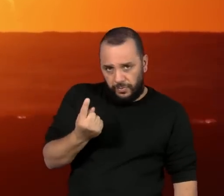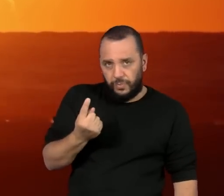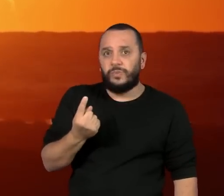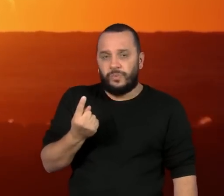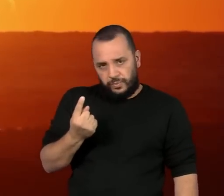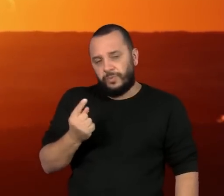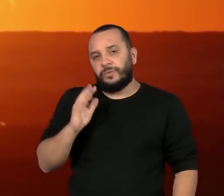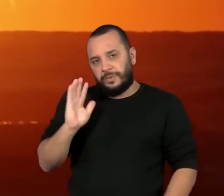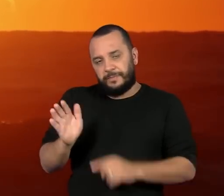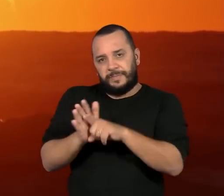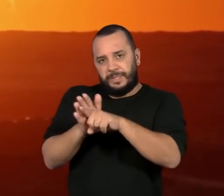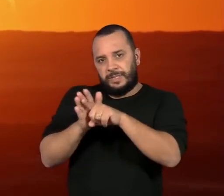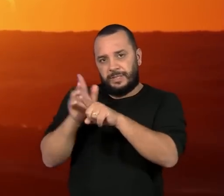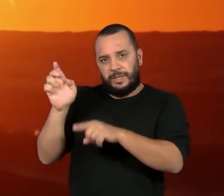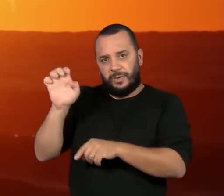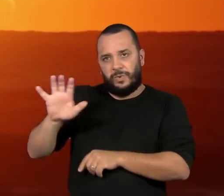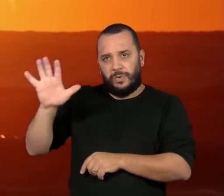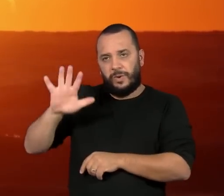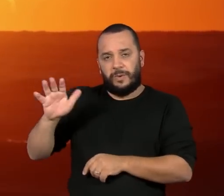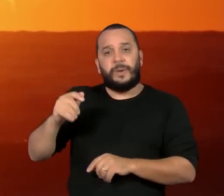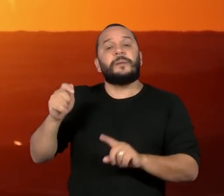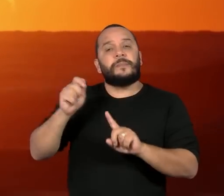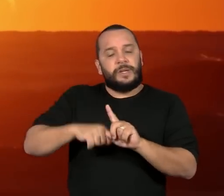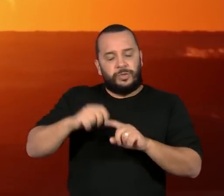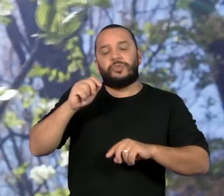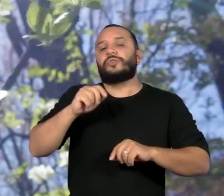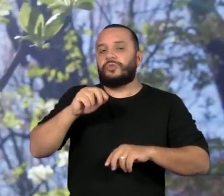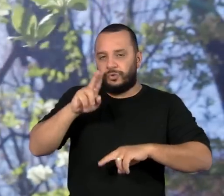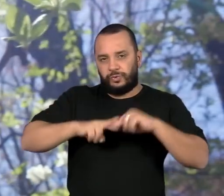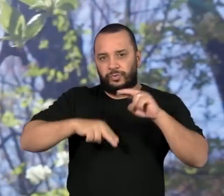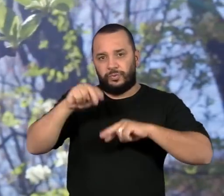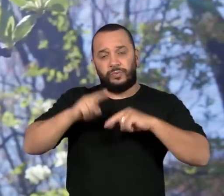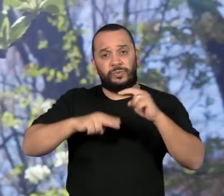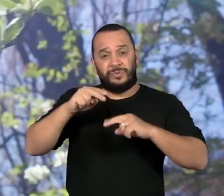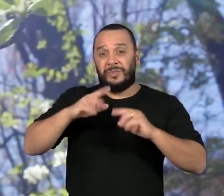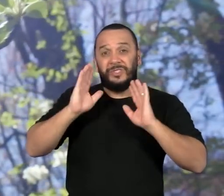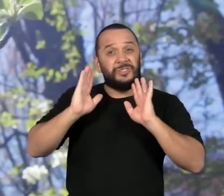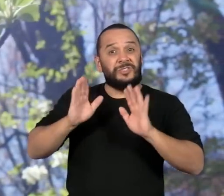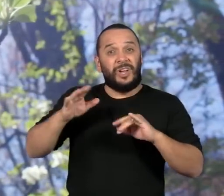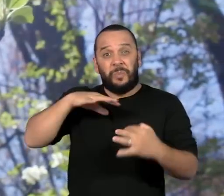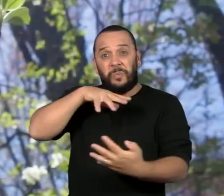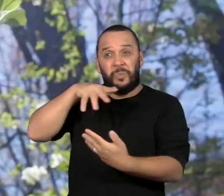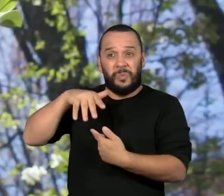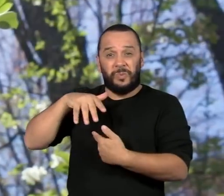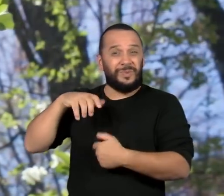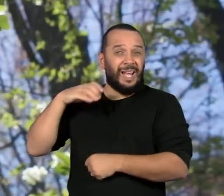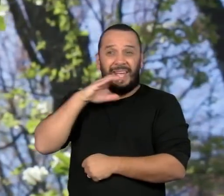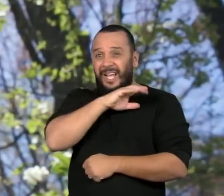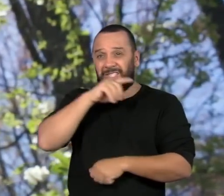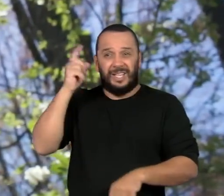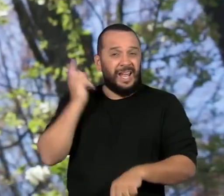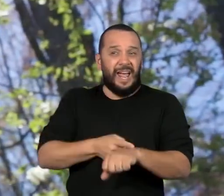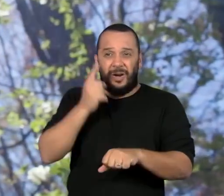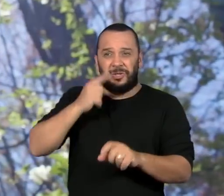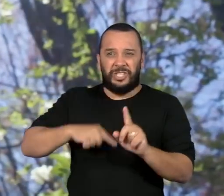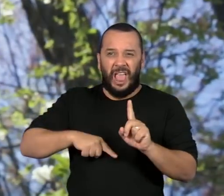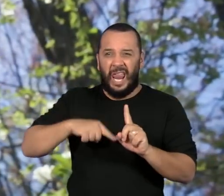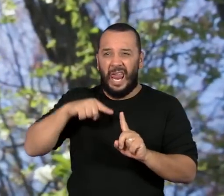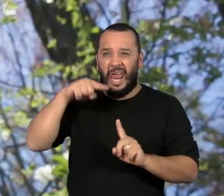Observatório Europeu. Em julho, por 2 dias seguidos, a Terra bateu o recorde de temperatura média mais